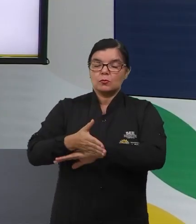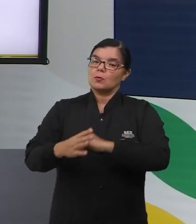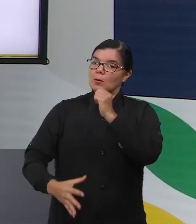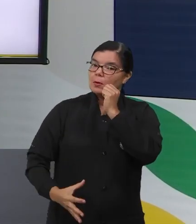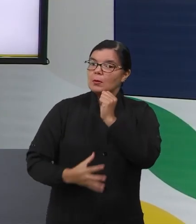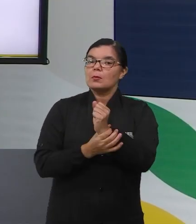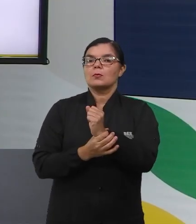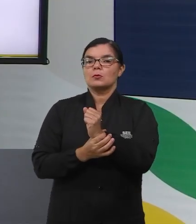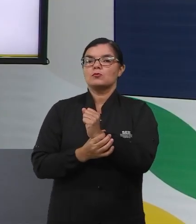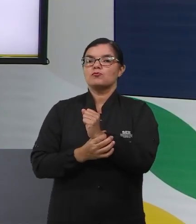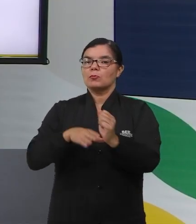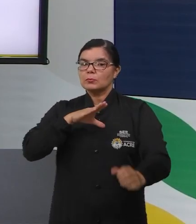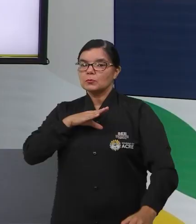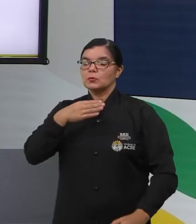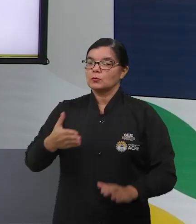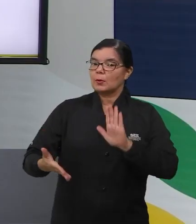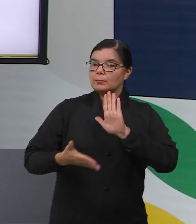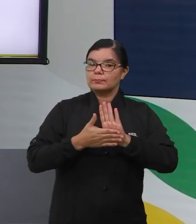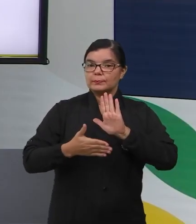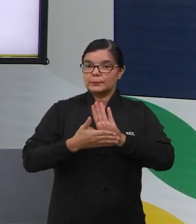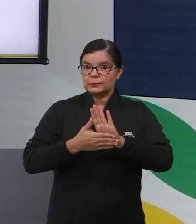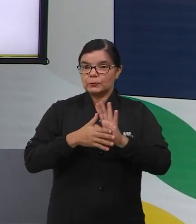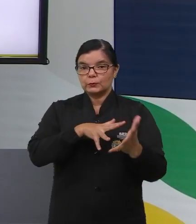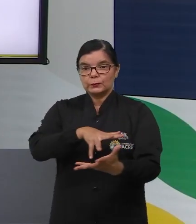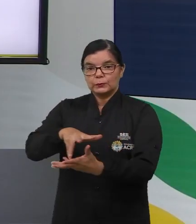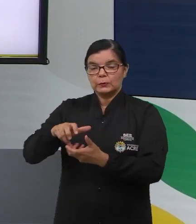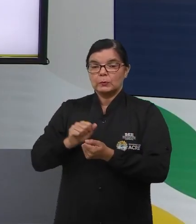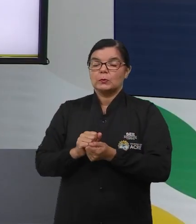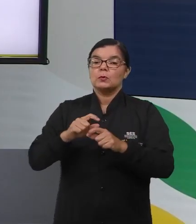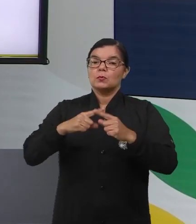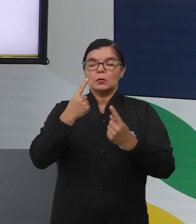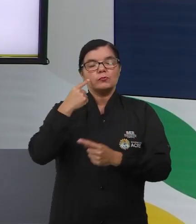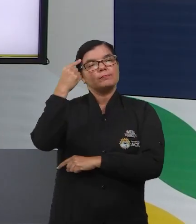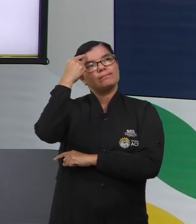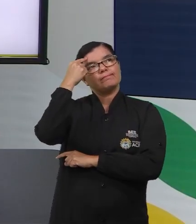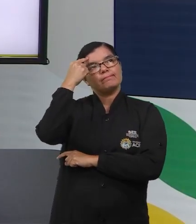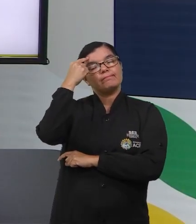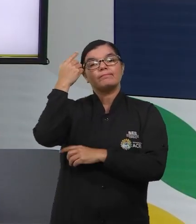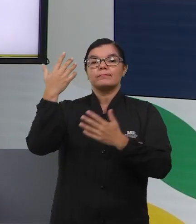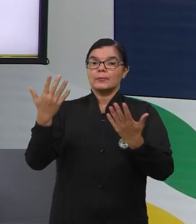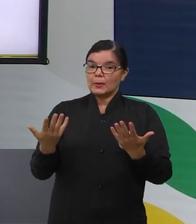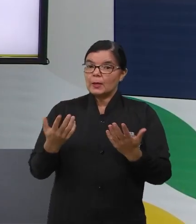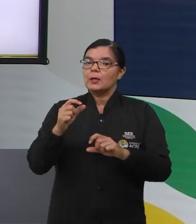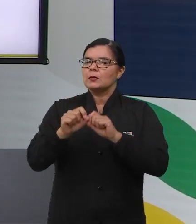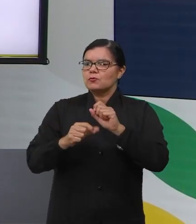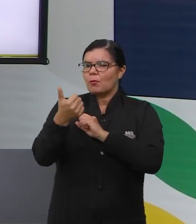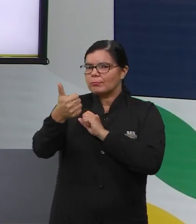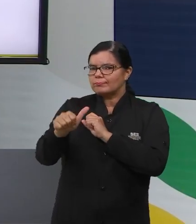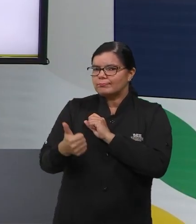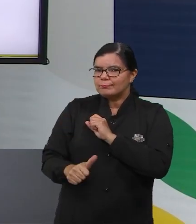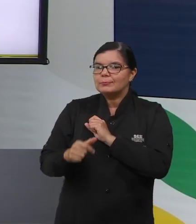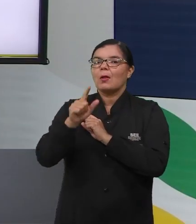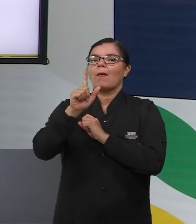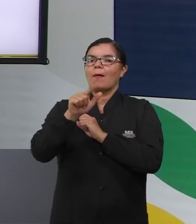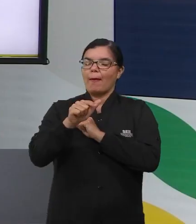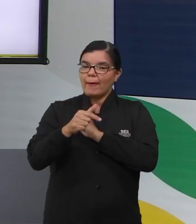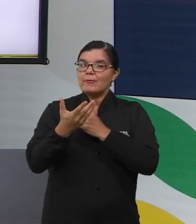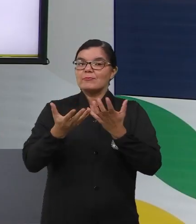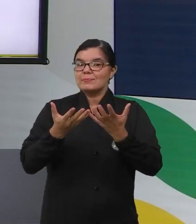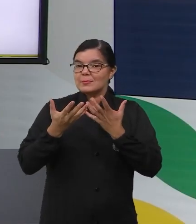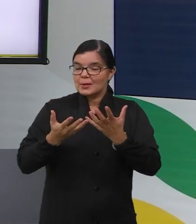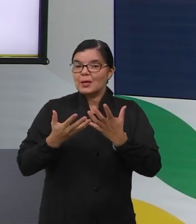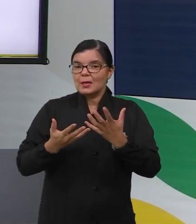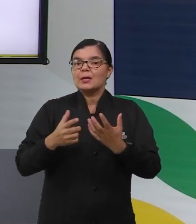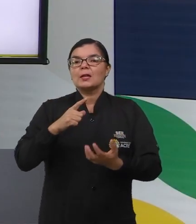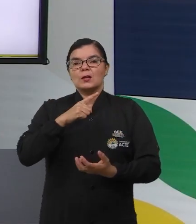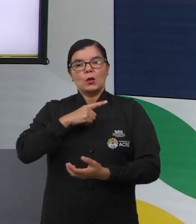garantir a execução do que é proposto em lei. Então, quando a gente faz essa reflexão de entender, de analisar, de buscar fazer com que